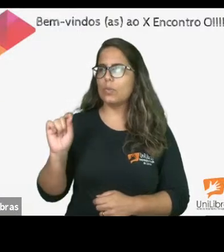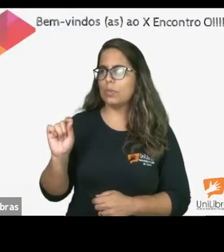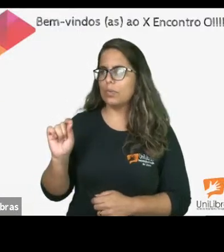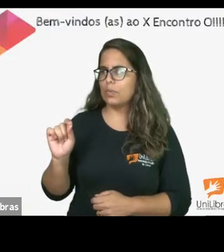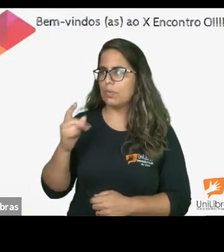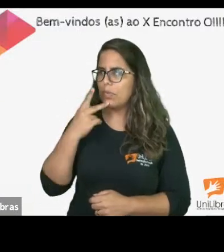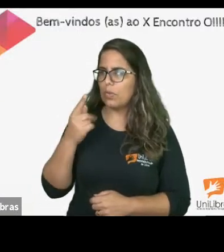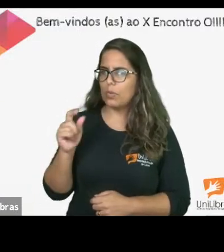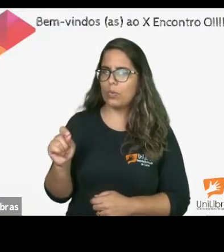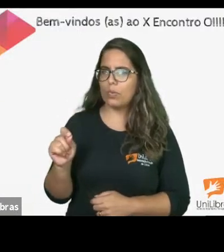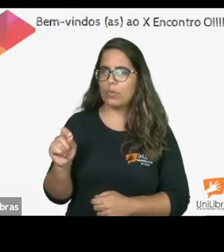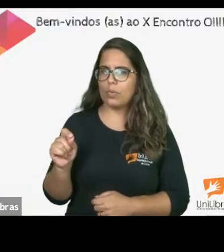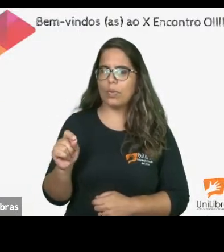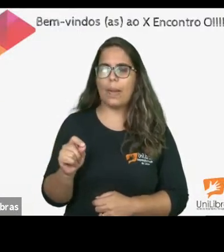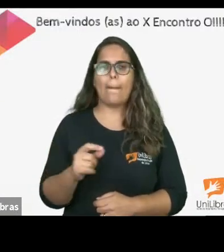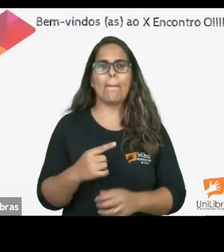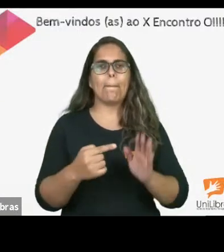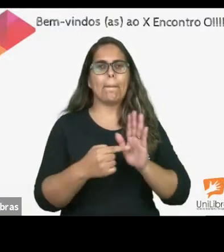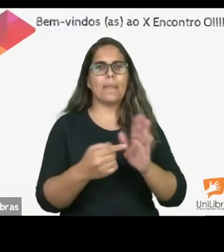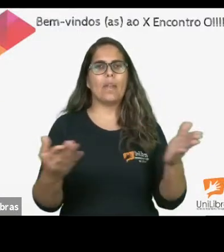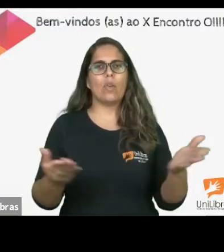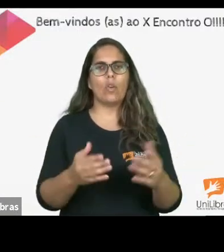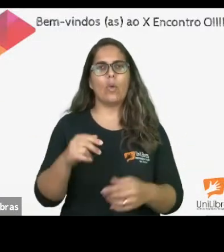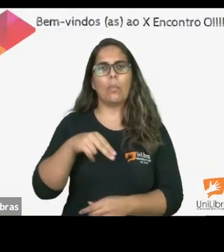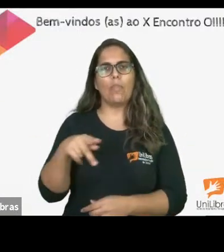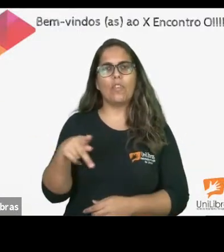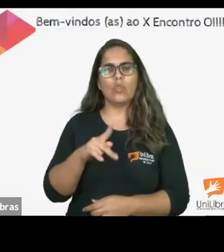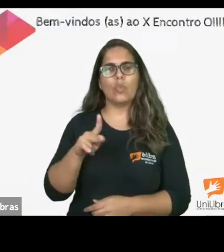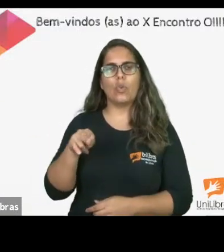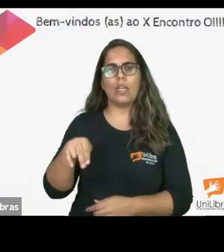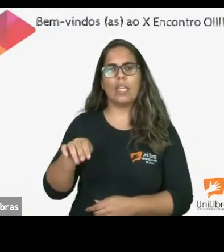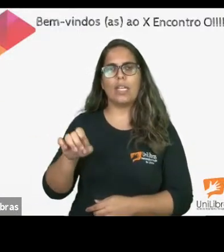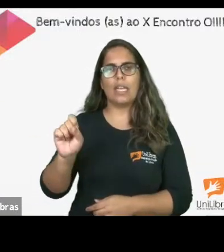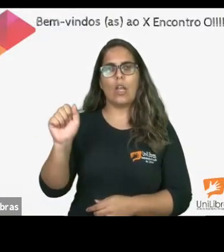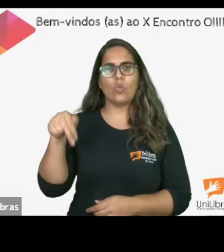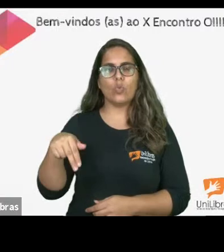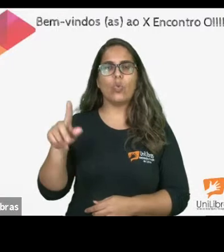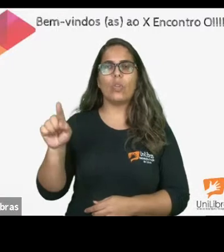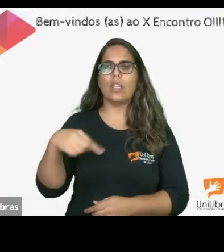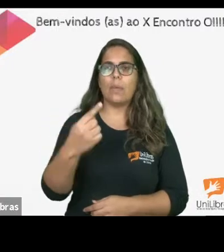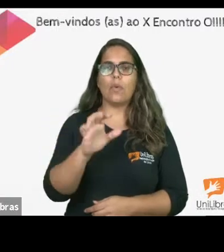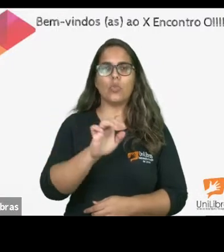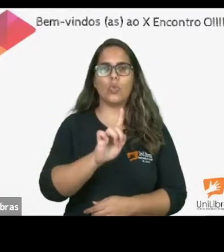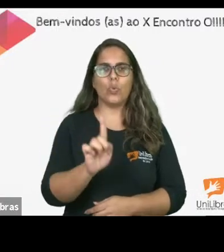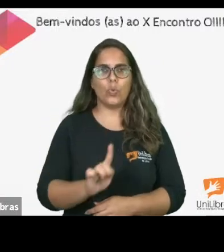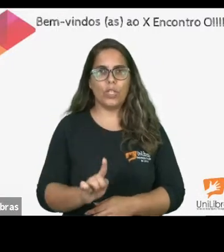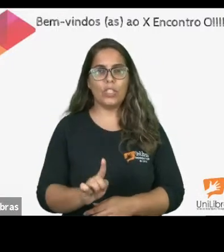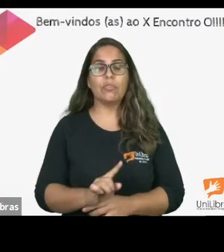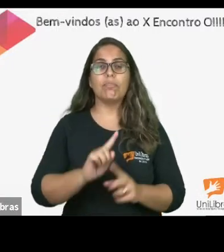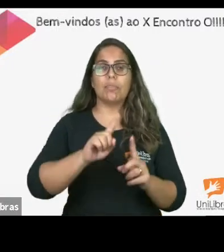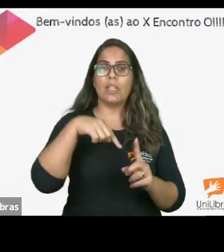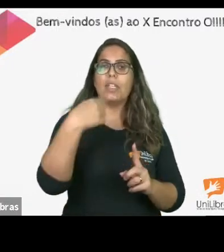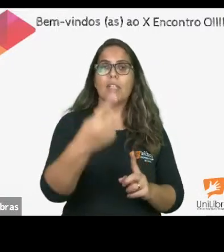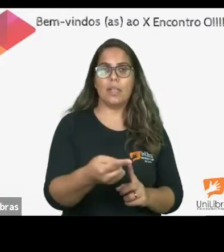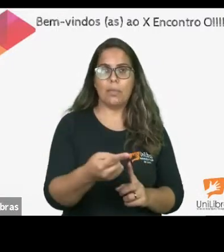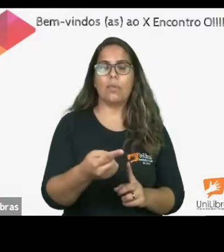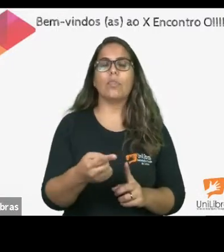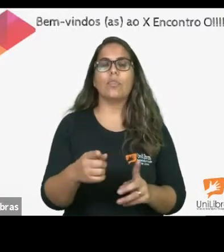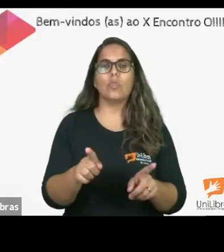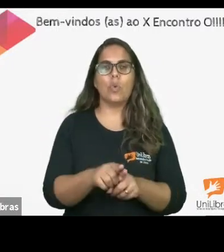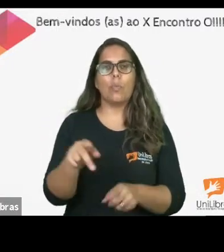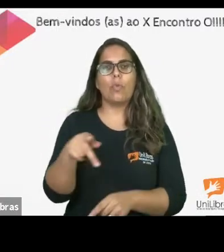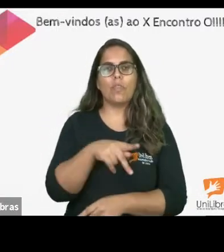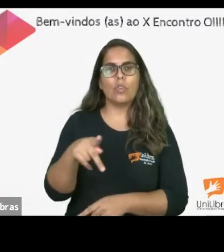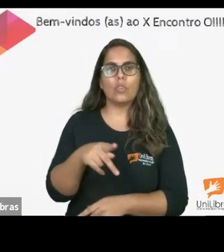ouço. Apresento agora o professor Nelson Vaz, em seguida o professor Luiz, e em seguida passo a palavra para o